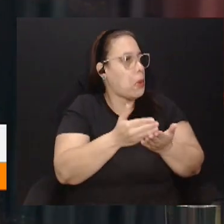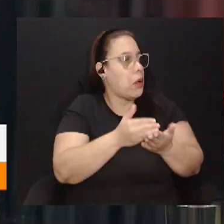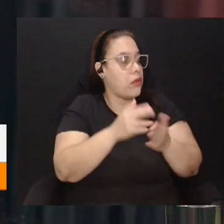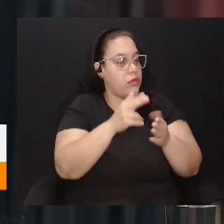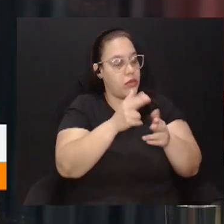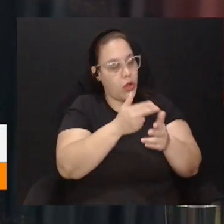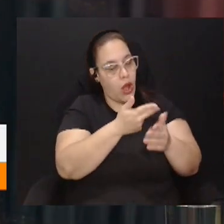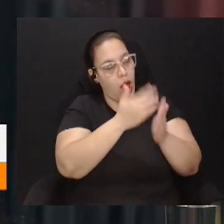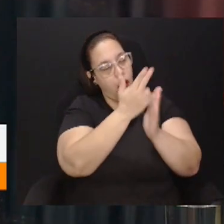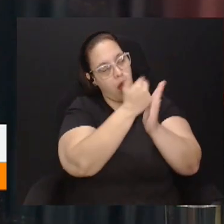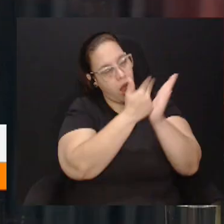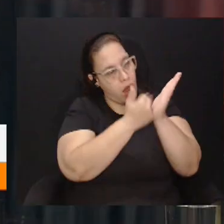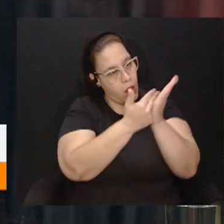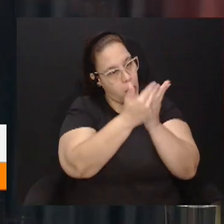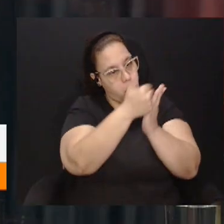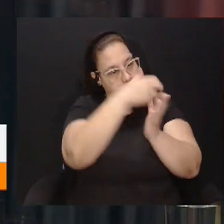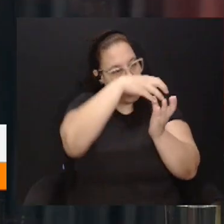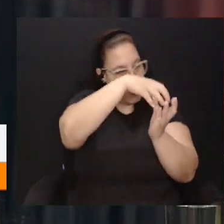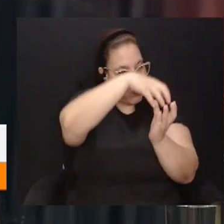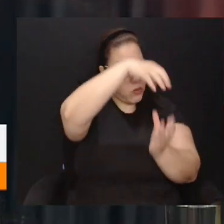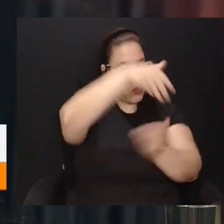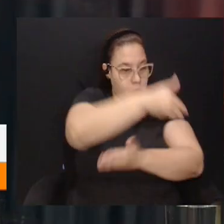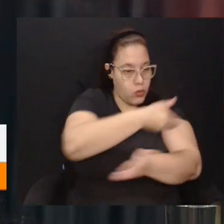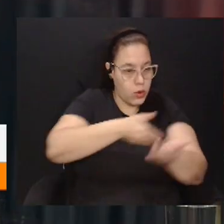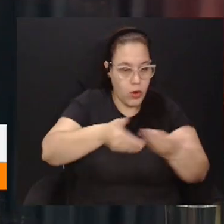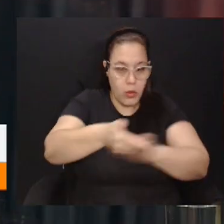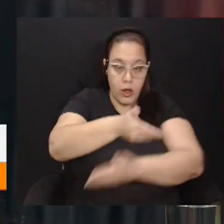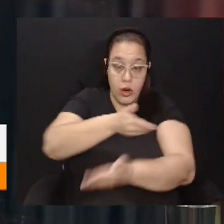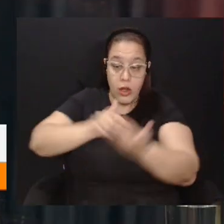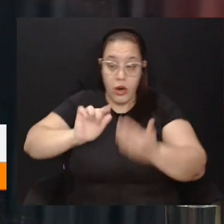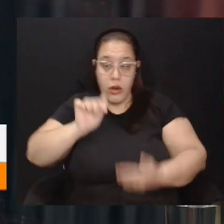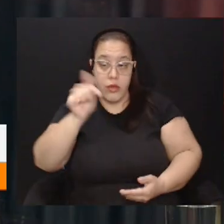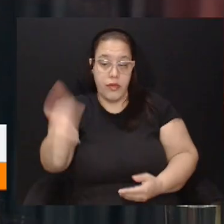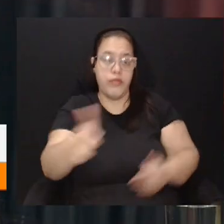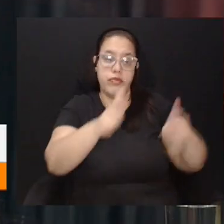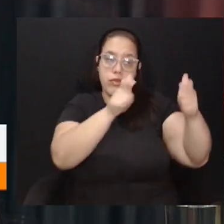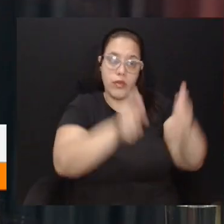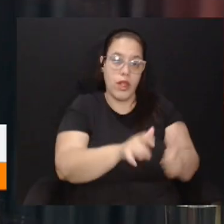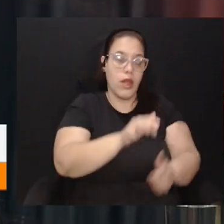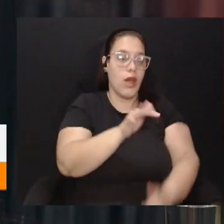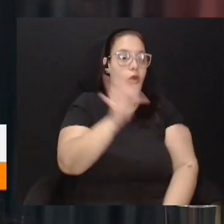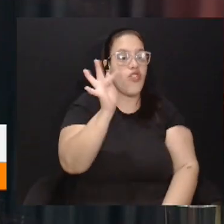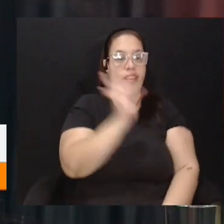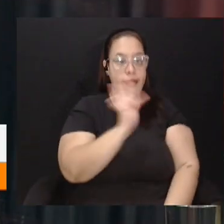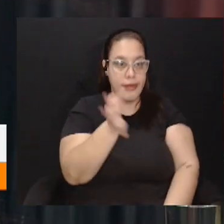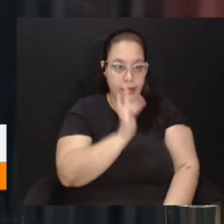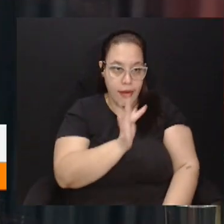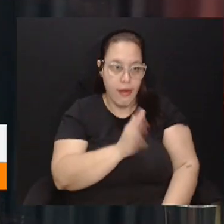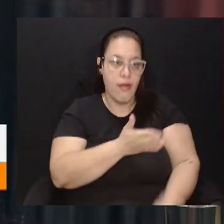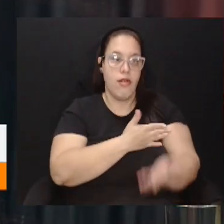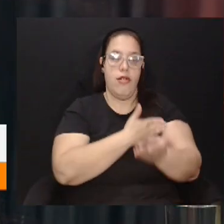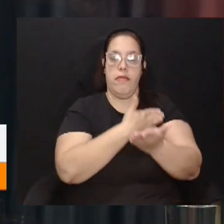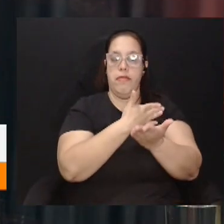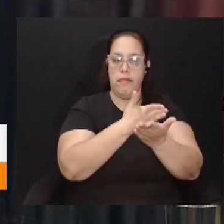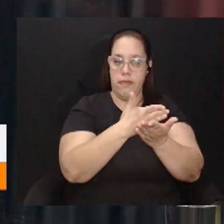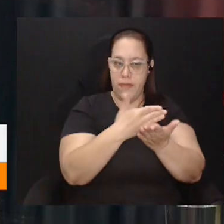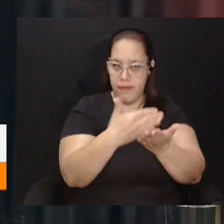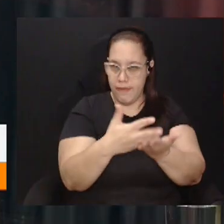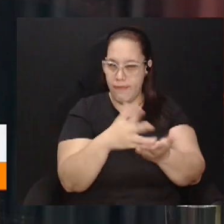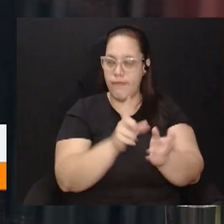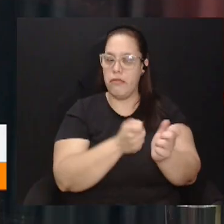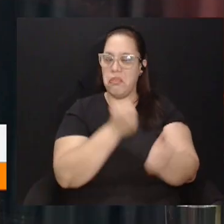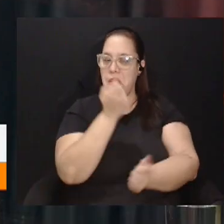ovos para que Sim. eles sejam trocados. Depois, num ambiente francês, começa algo, uma